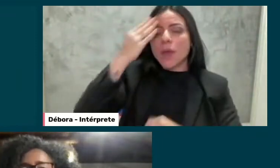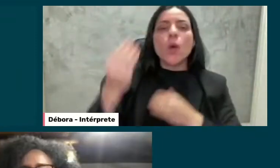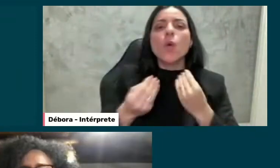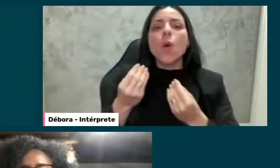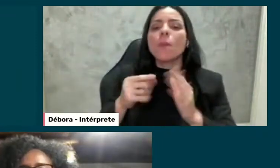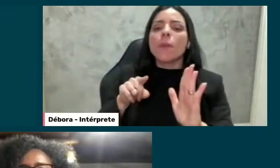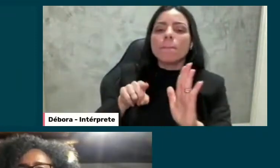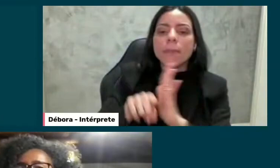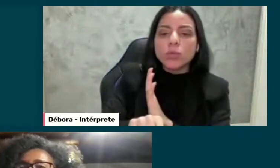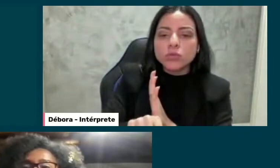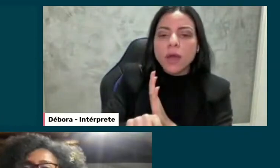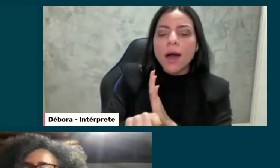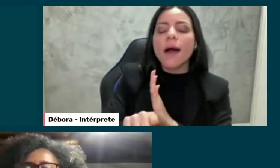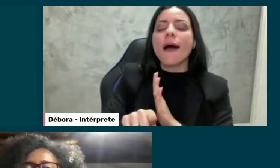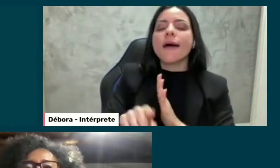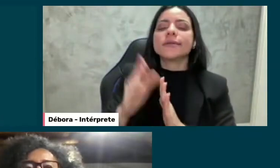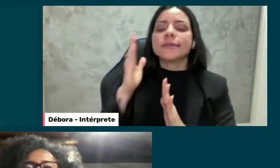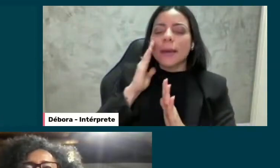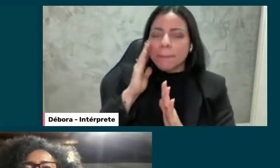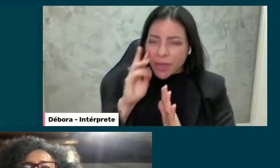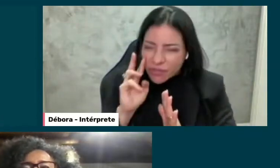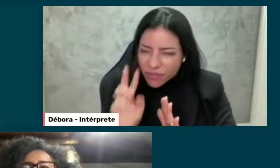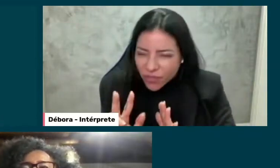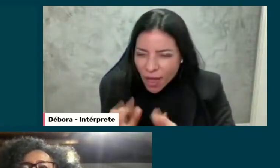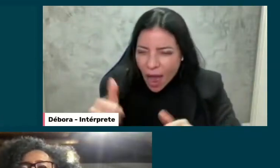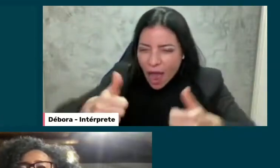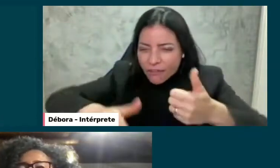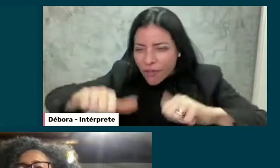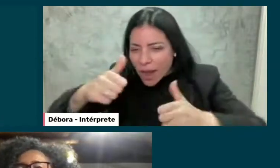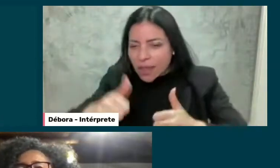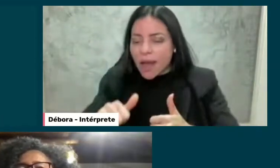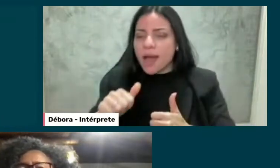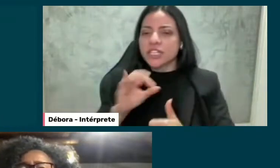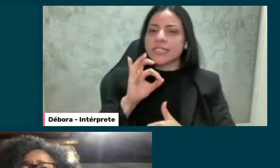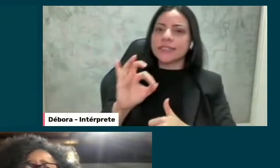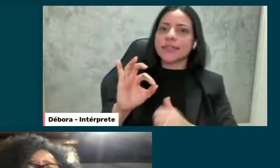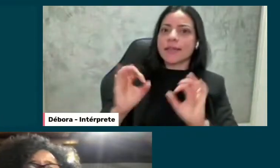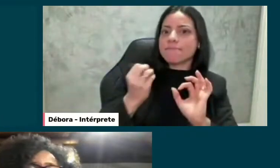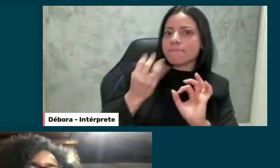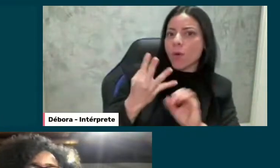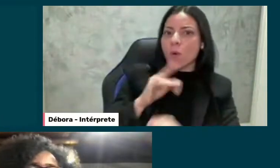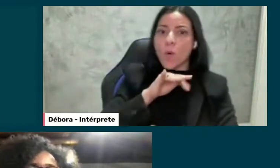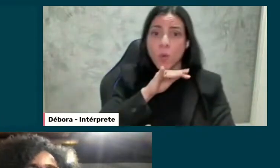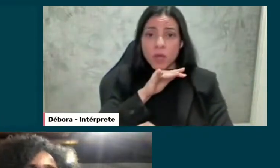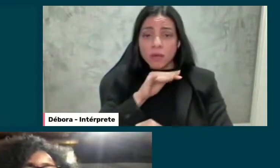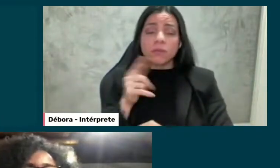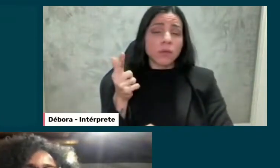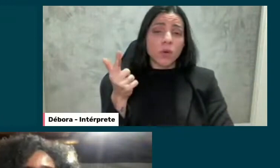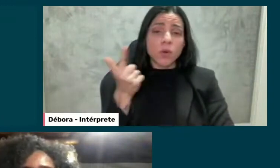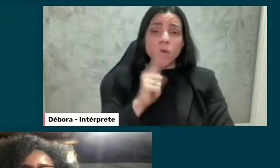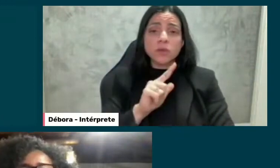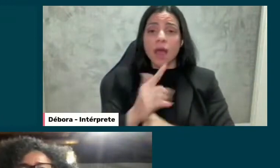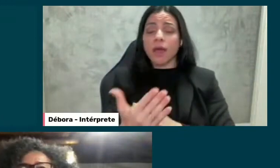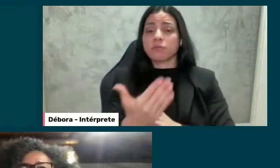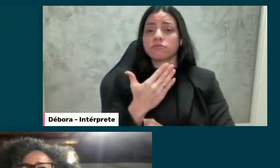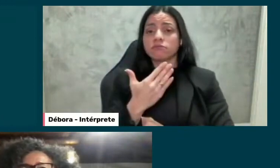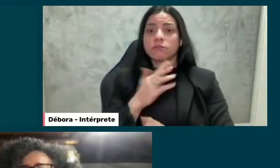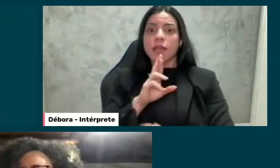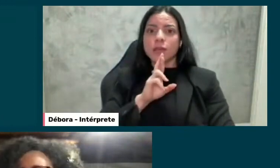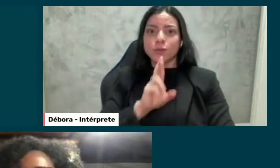julgar, leva a gente para resultados muito interessantes, né? essa coisa de saber